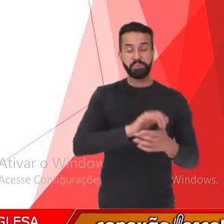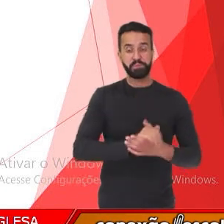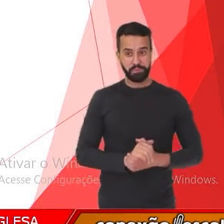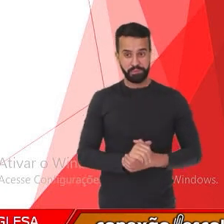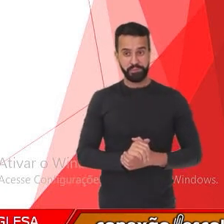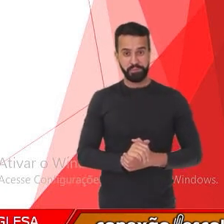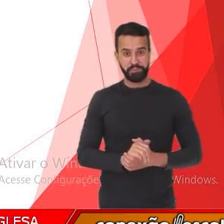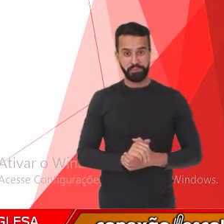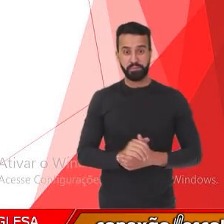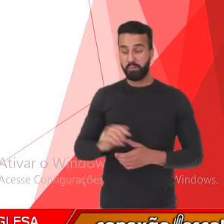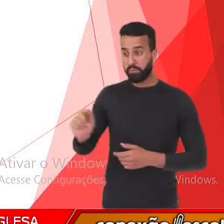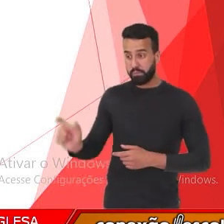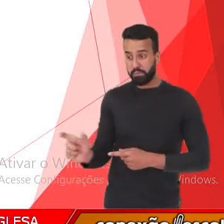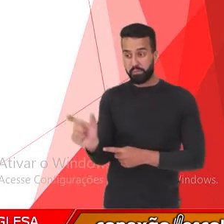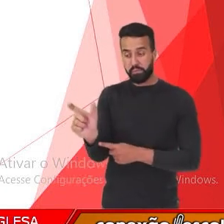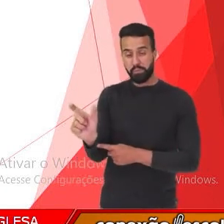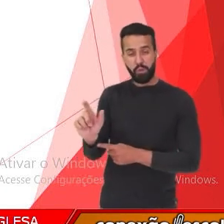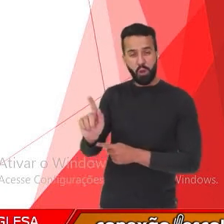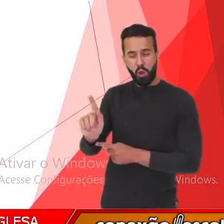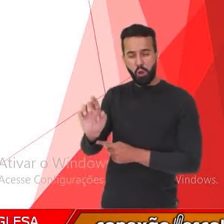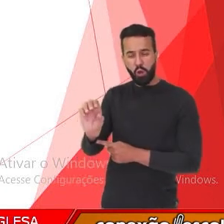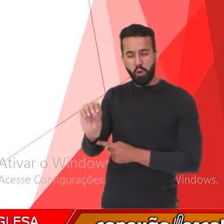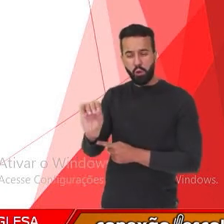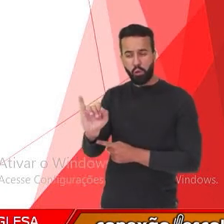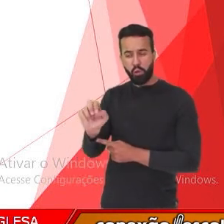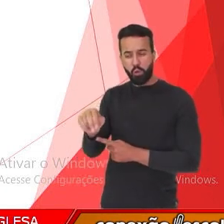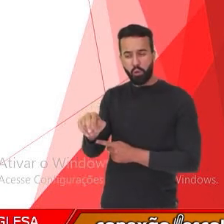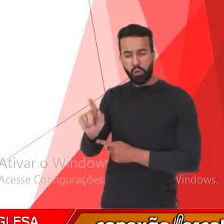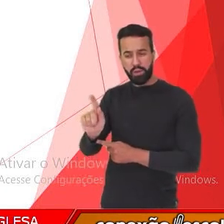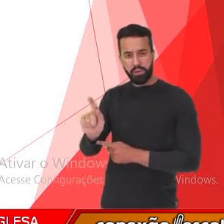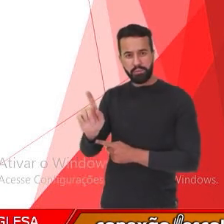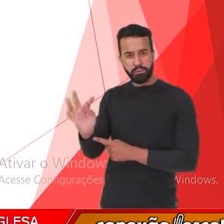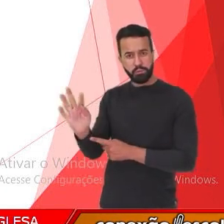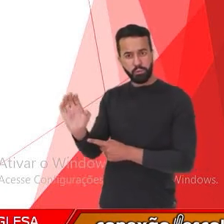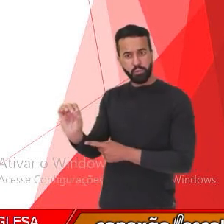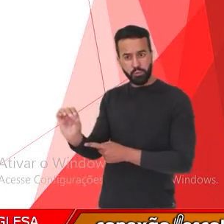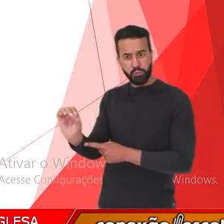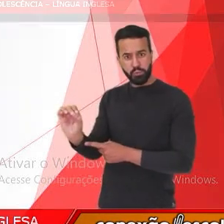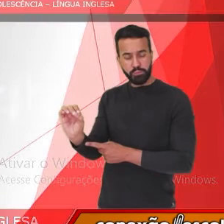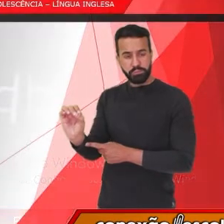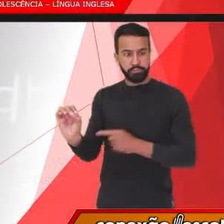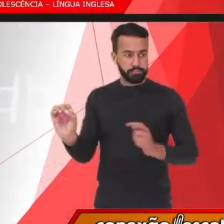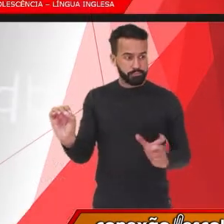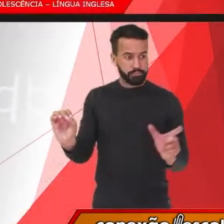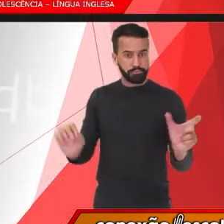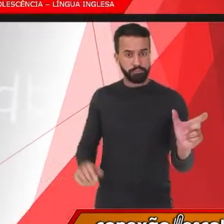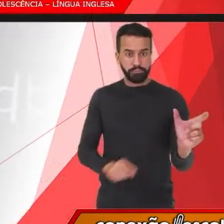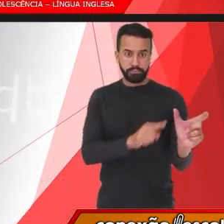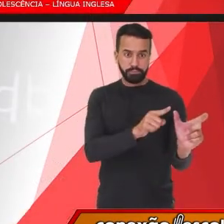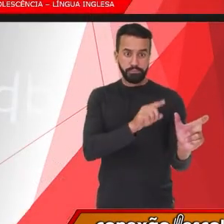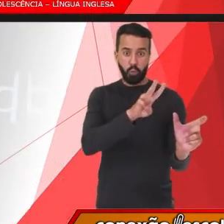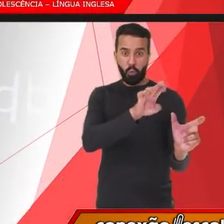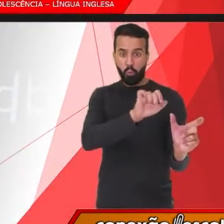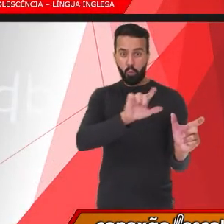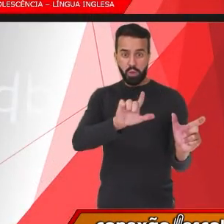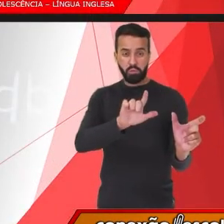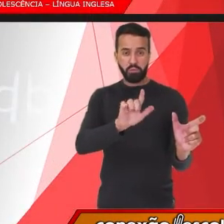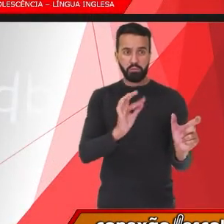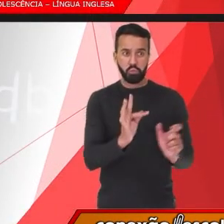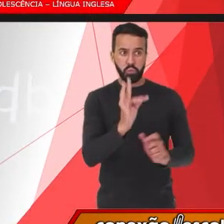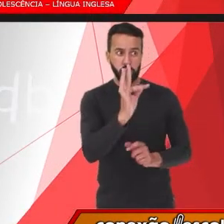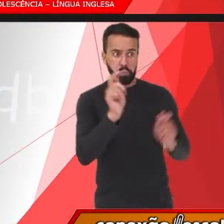O will ou o going to. O will é um futuro incerto que pode ou